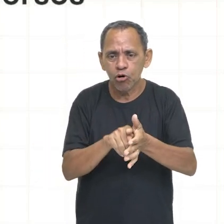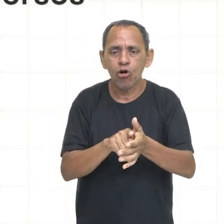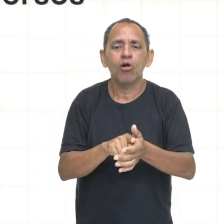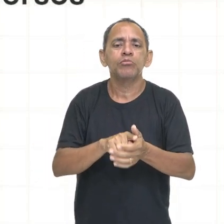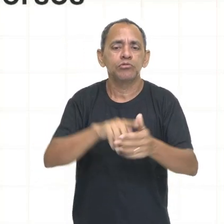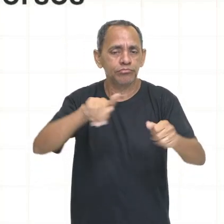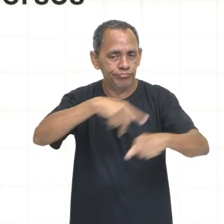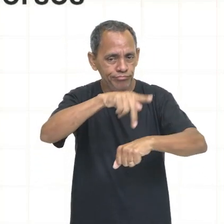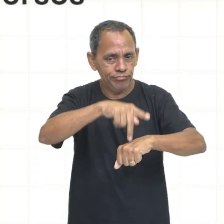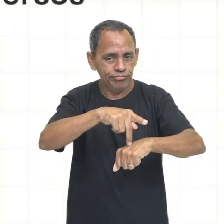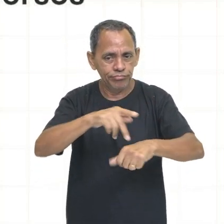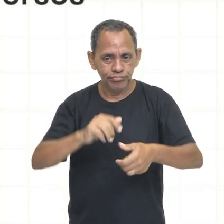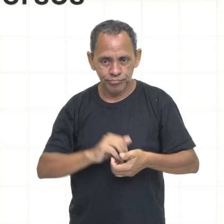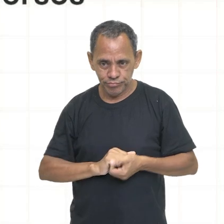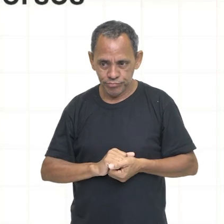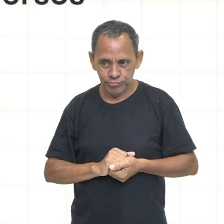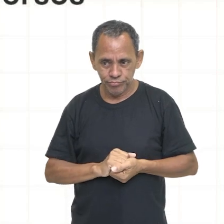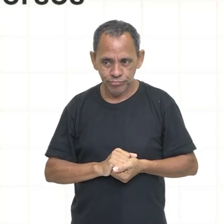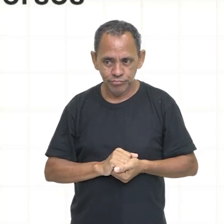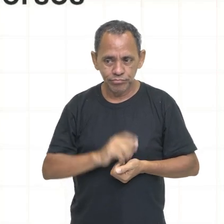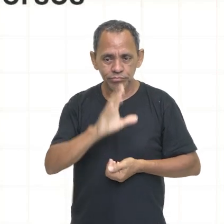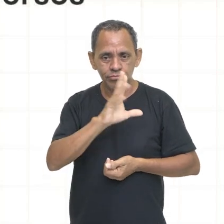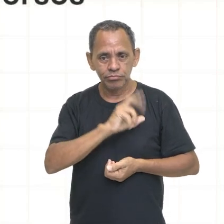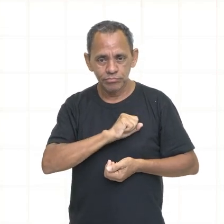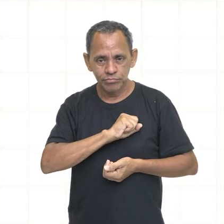nacionalista. Vamos adiante com o texto.